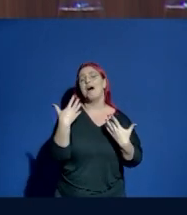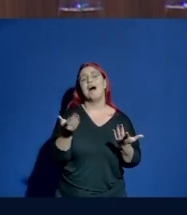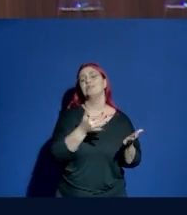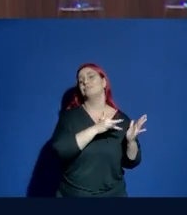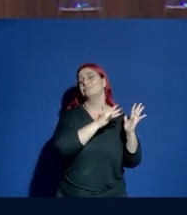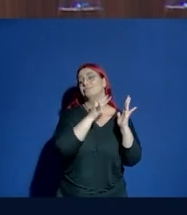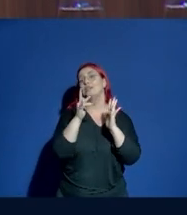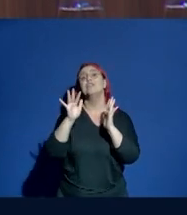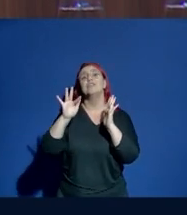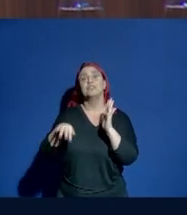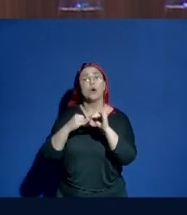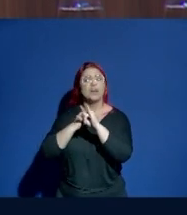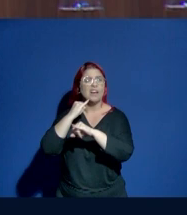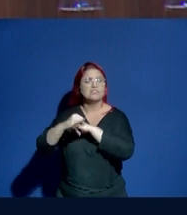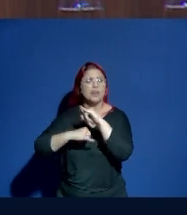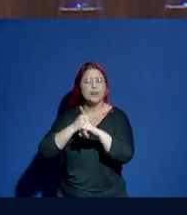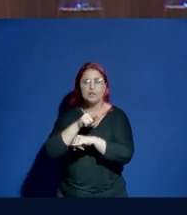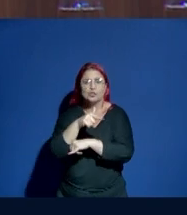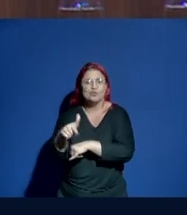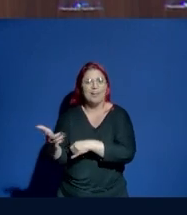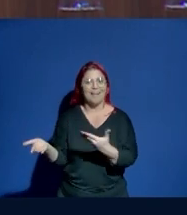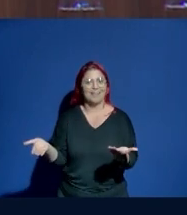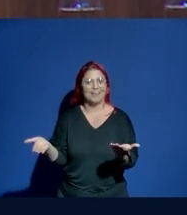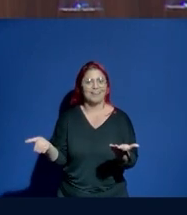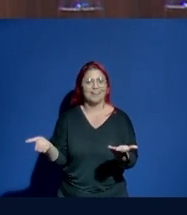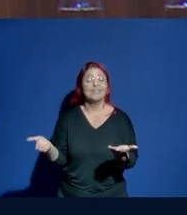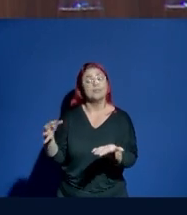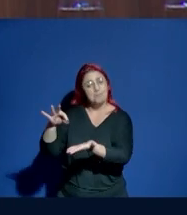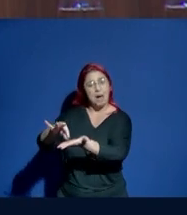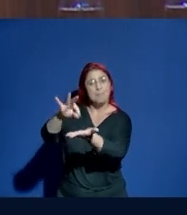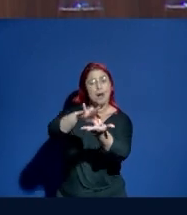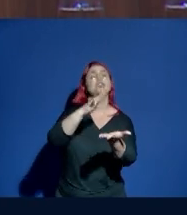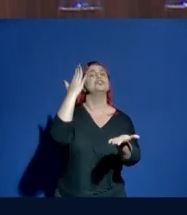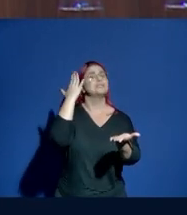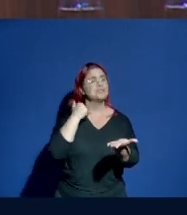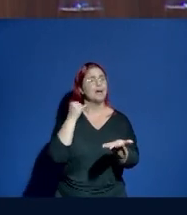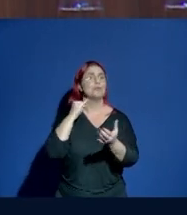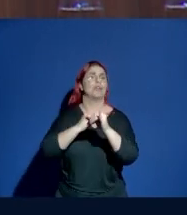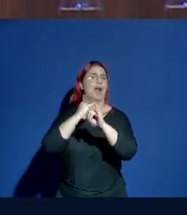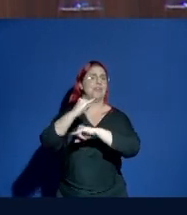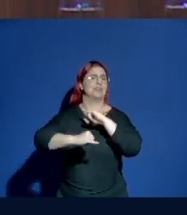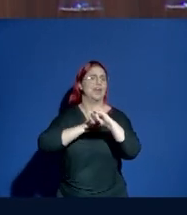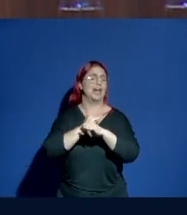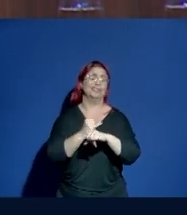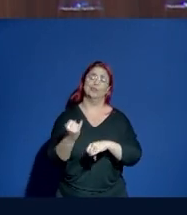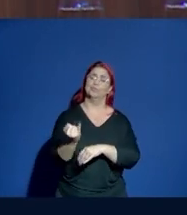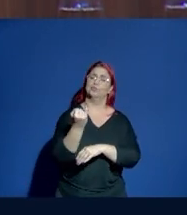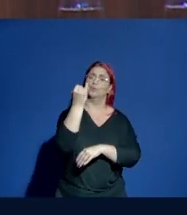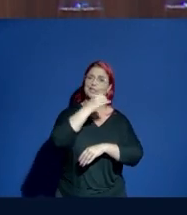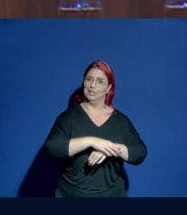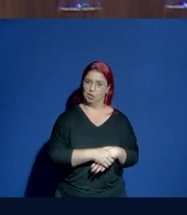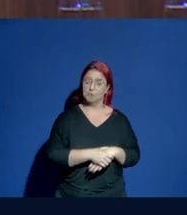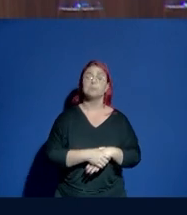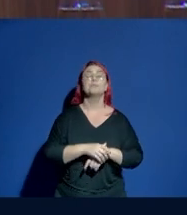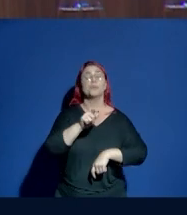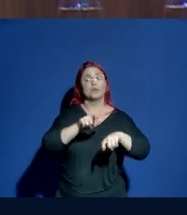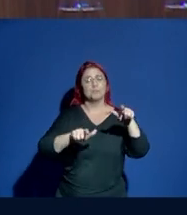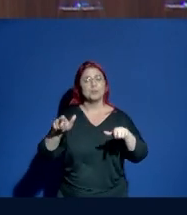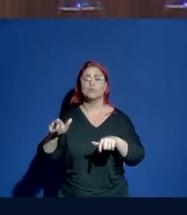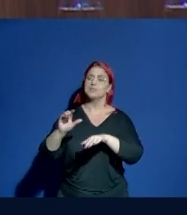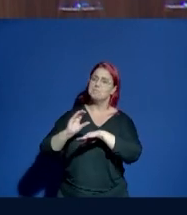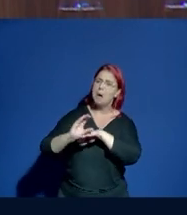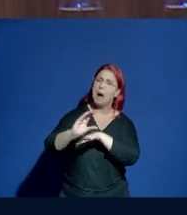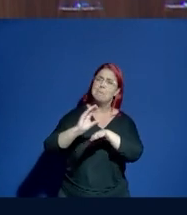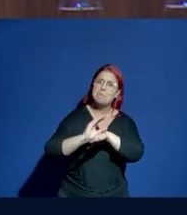ano do mandato e não tem internet em cada ponto do nosso estado que a gente sabe o quanto é conectividade hoje é importante para quem investe milhões